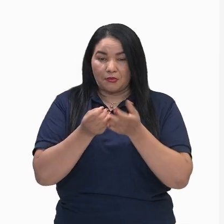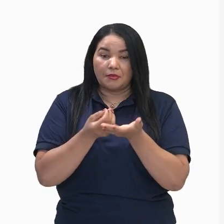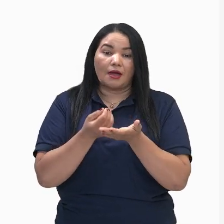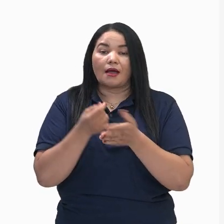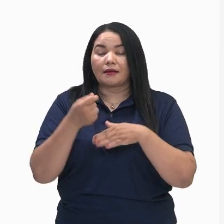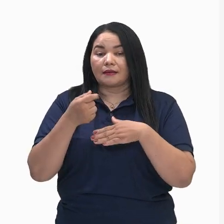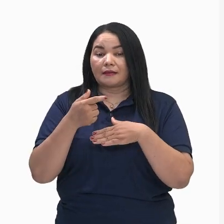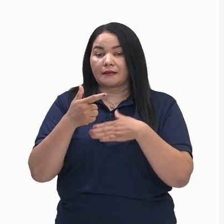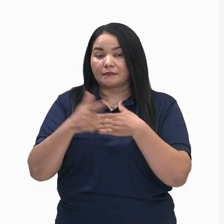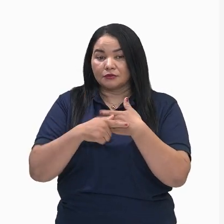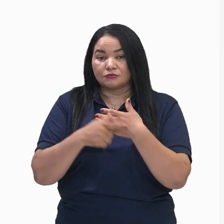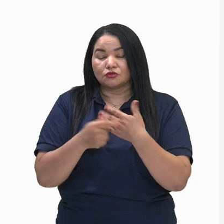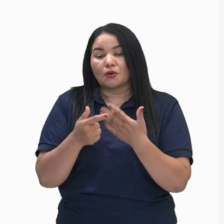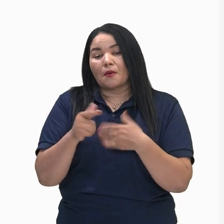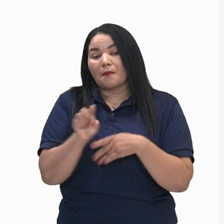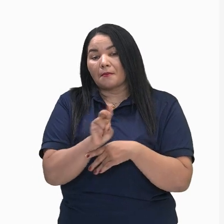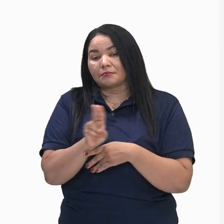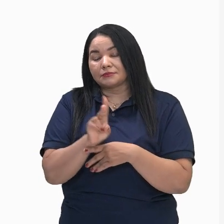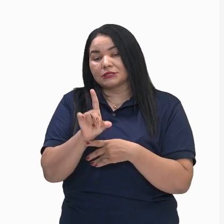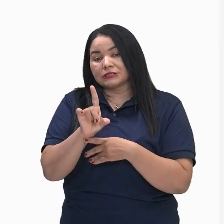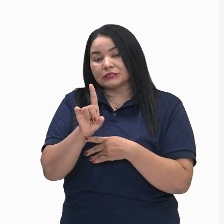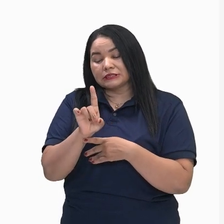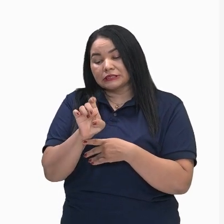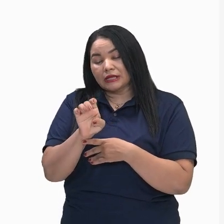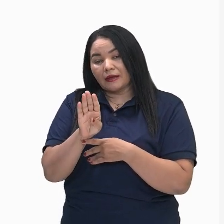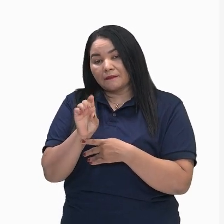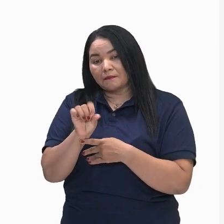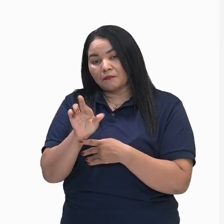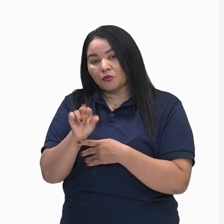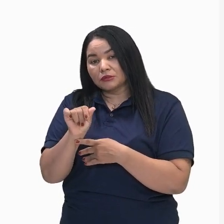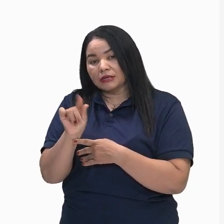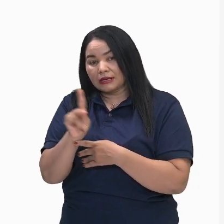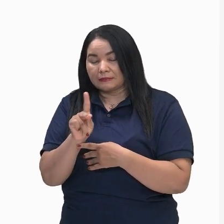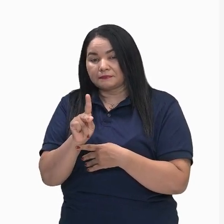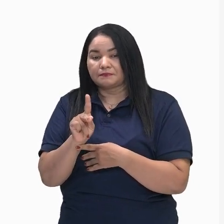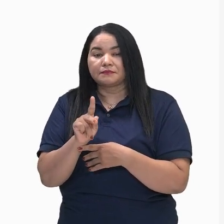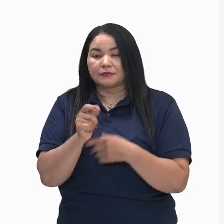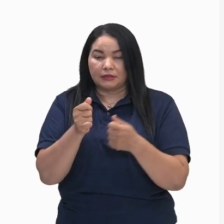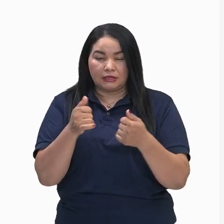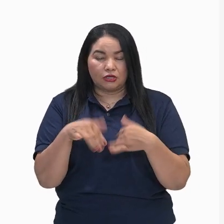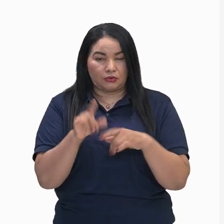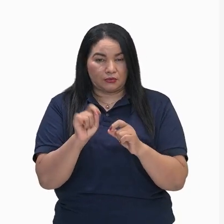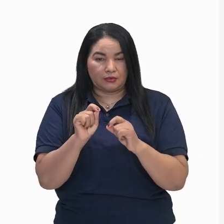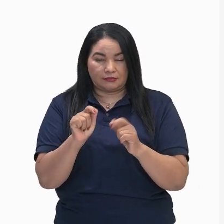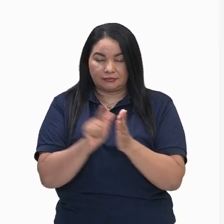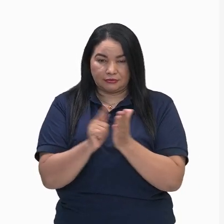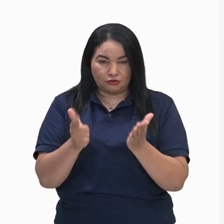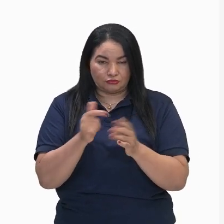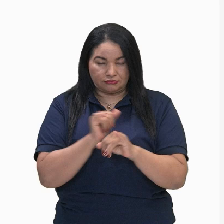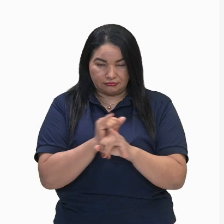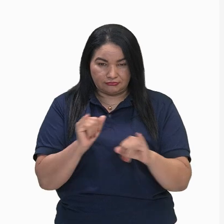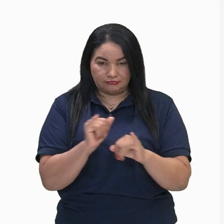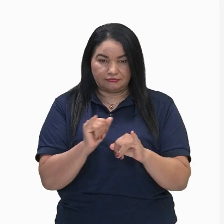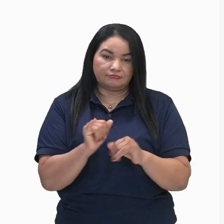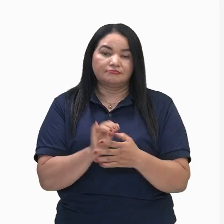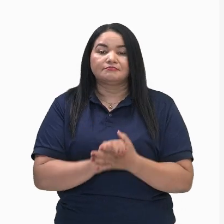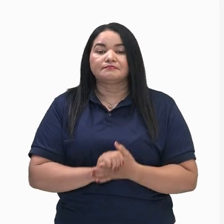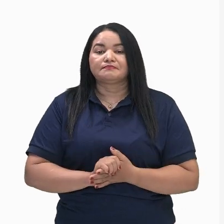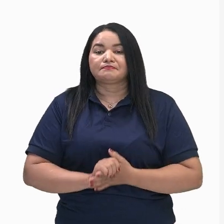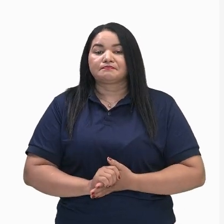jornalistas Débora Diniz e Gisele Carino, amplamente divulgado pelo jornal É o País